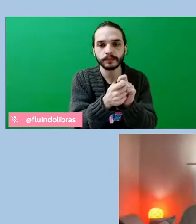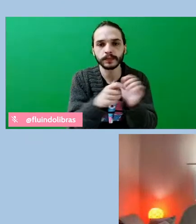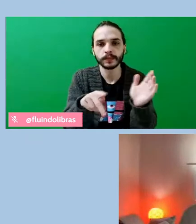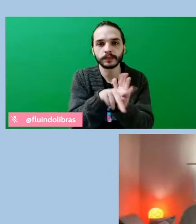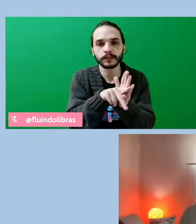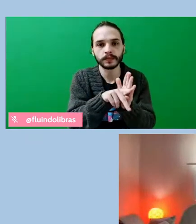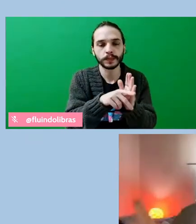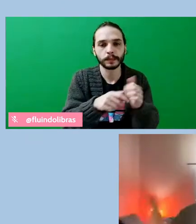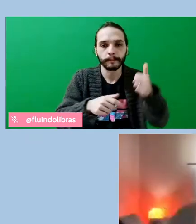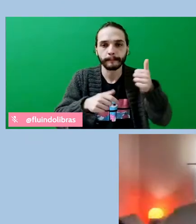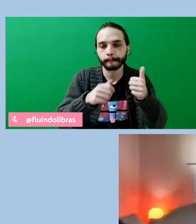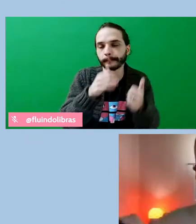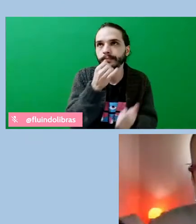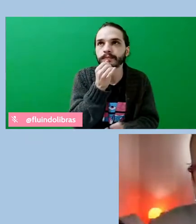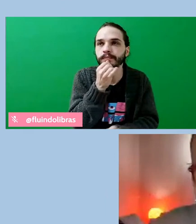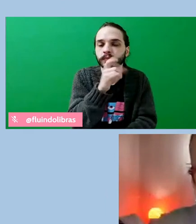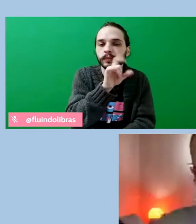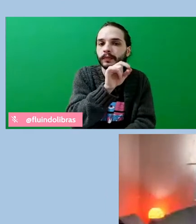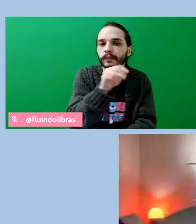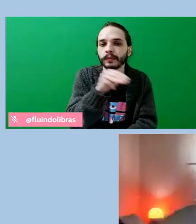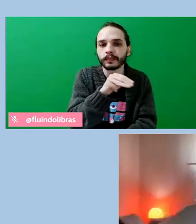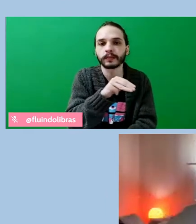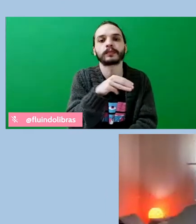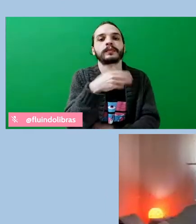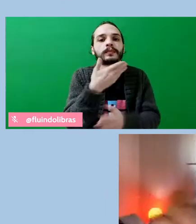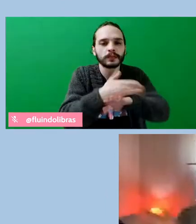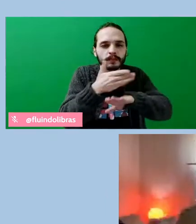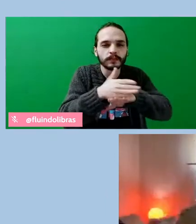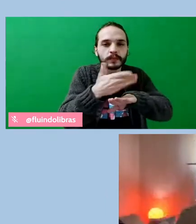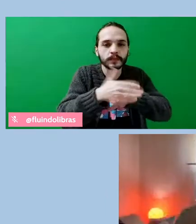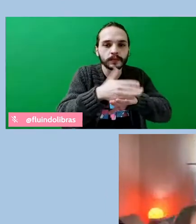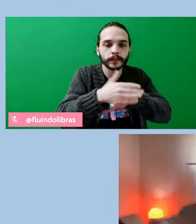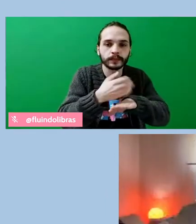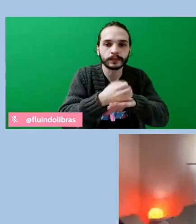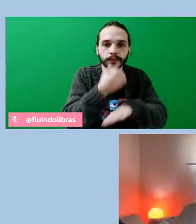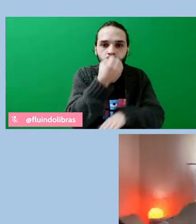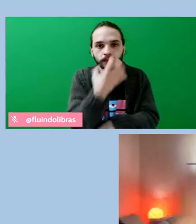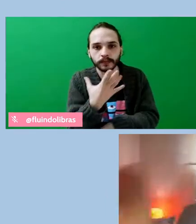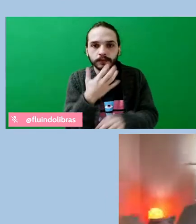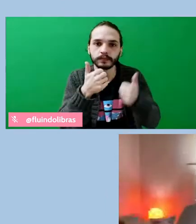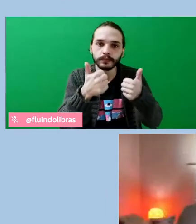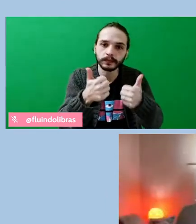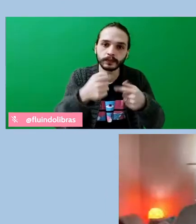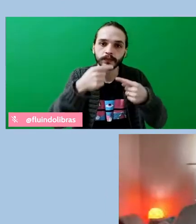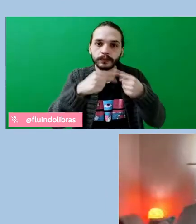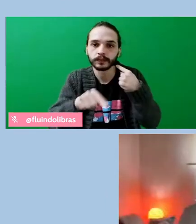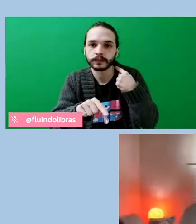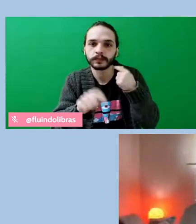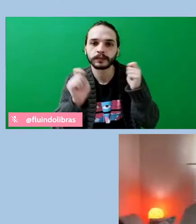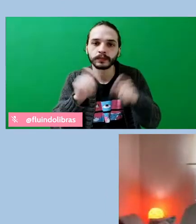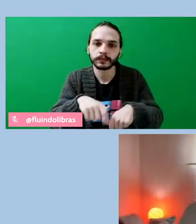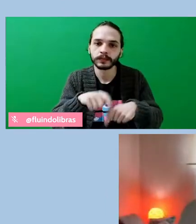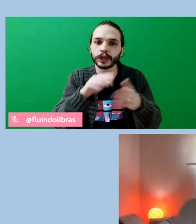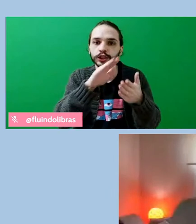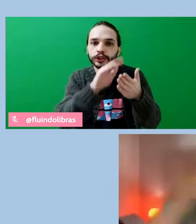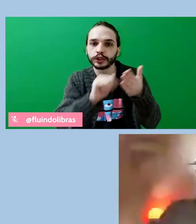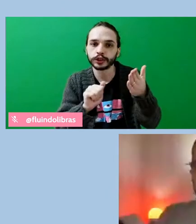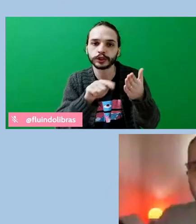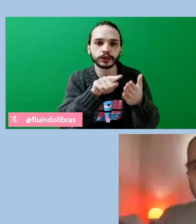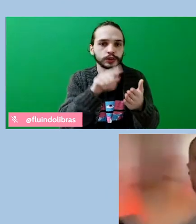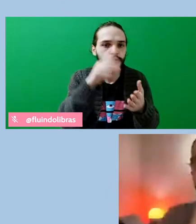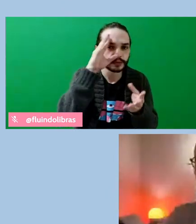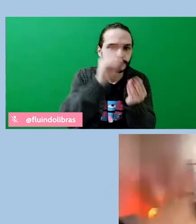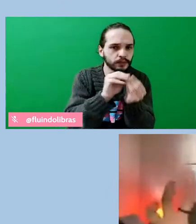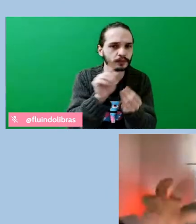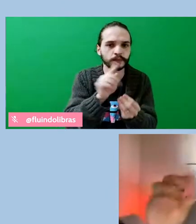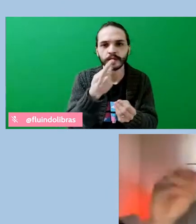primeiros 10 minutos, digamos, e a gente fazia ensaios ali e falava, não, não funcionou, isso não encaixa, isso aqui não faz sentido, a gente não entende isso aqui ainda, porque a gente não